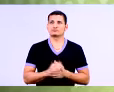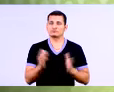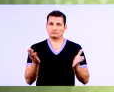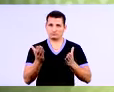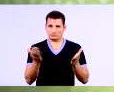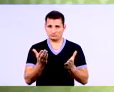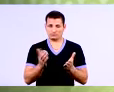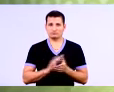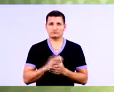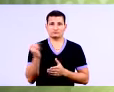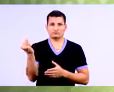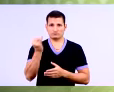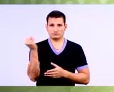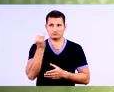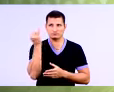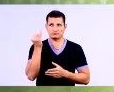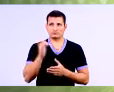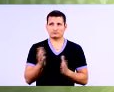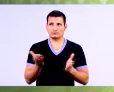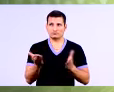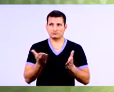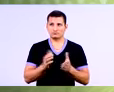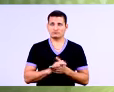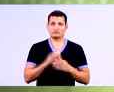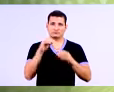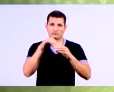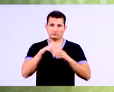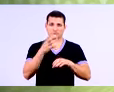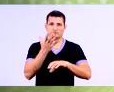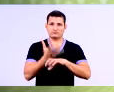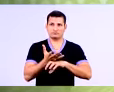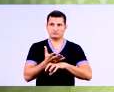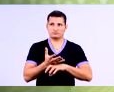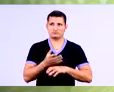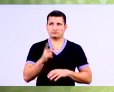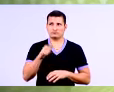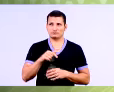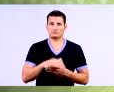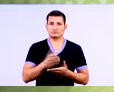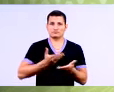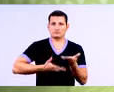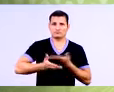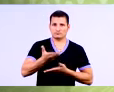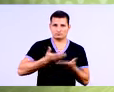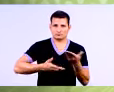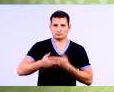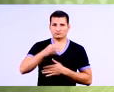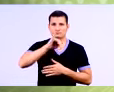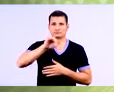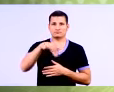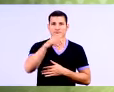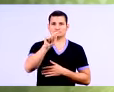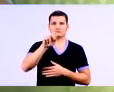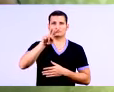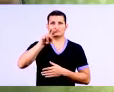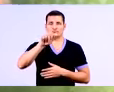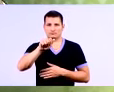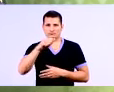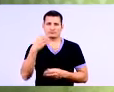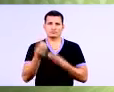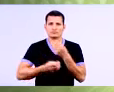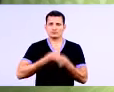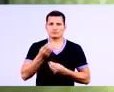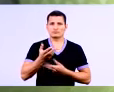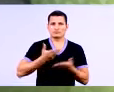muito importante que nós vamos tratar dentro da disciplina é o assunto sobre a interação, sobre o JavaScript. Como interagir